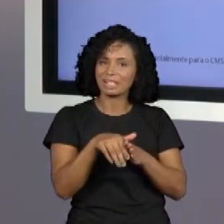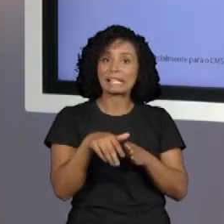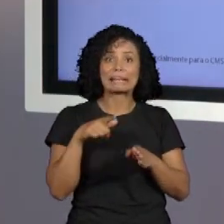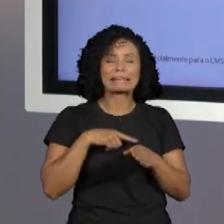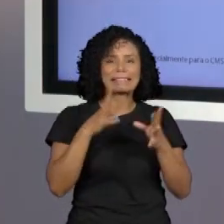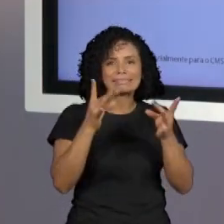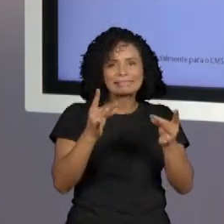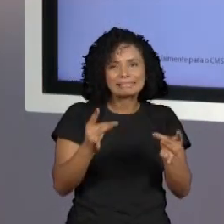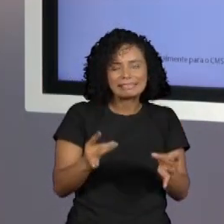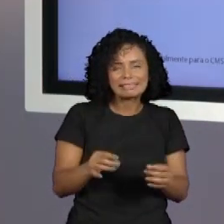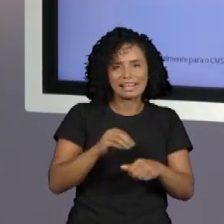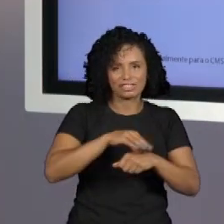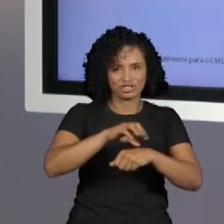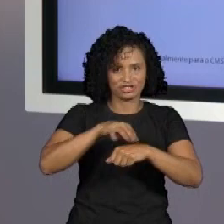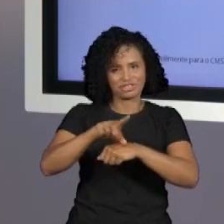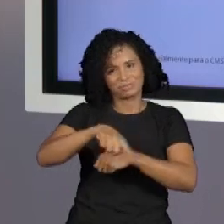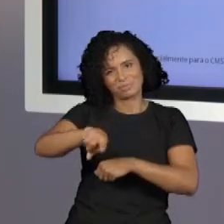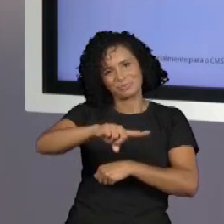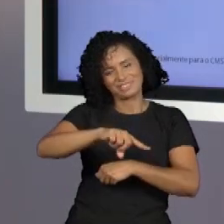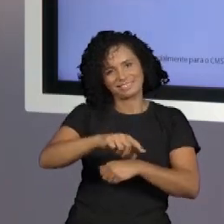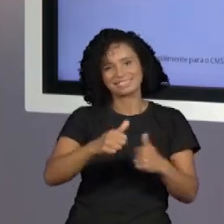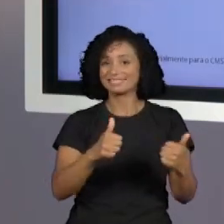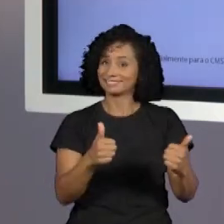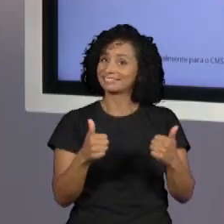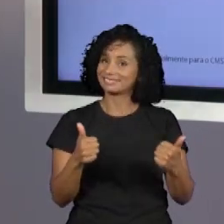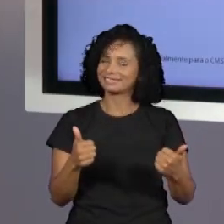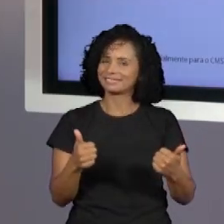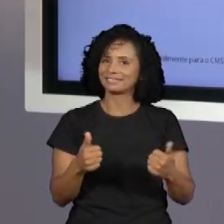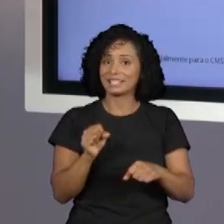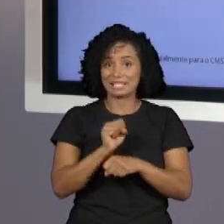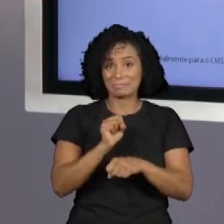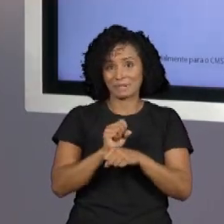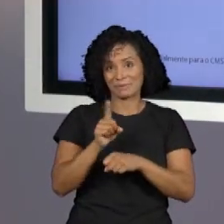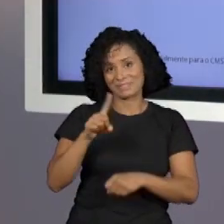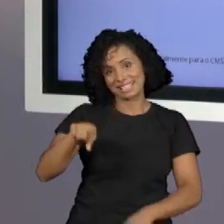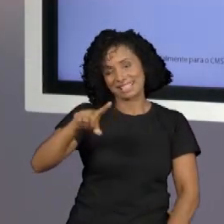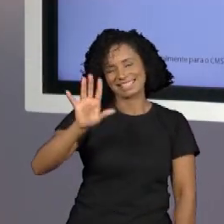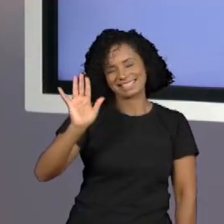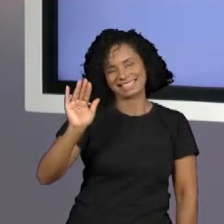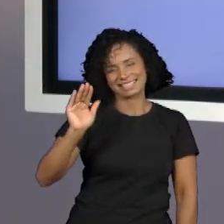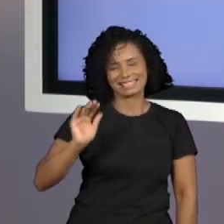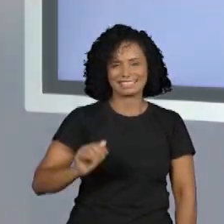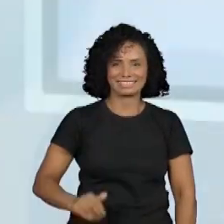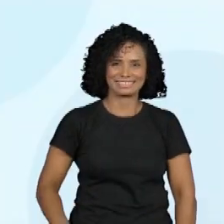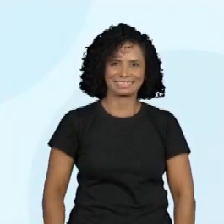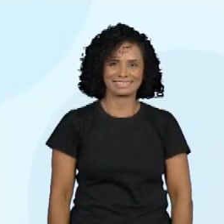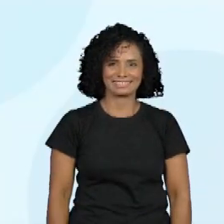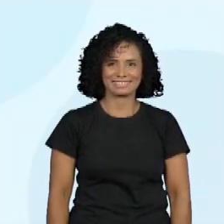professora Joyce trouxe para vocês, não é? Então tá bom, aguardo vocês, até a próxima. Tchau, tchau!